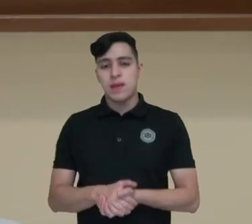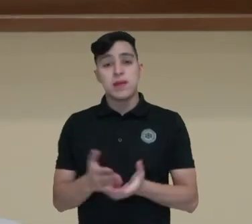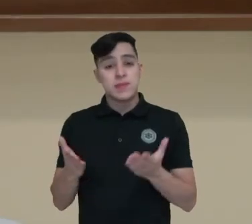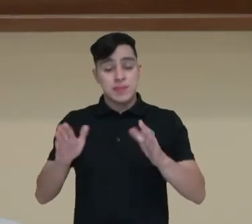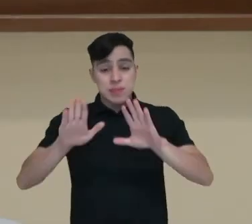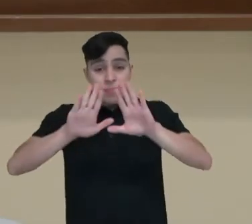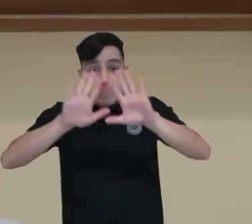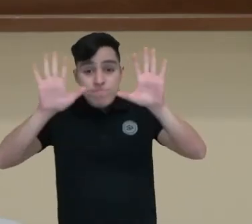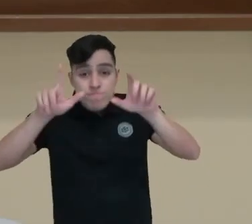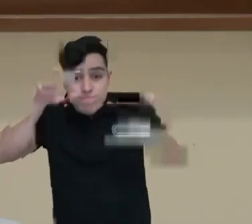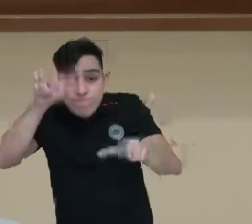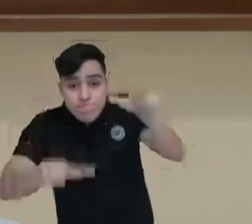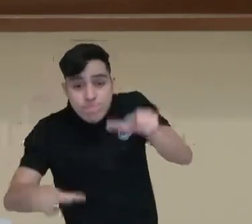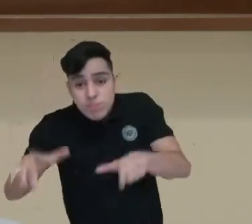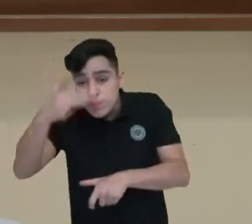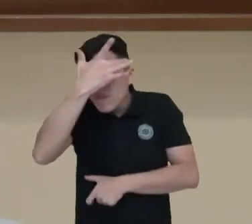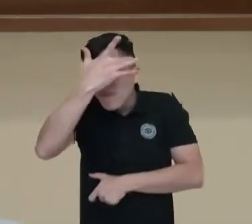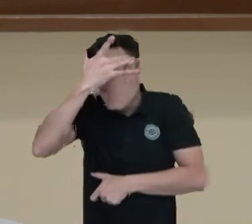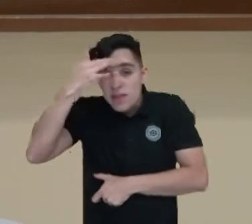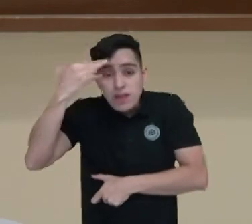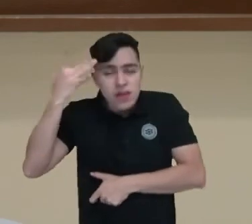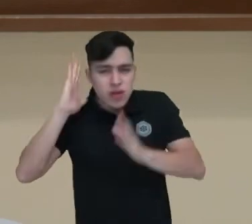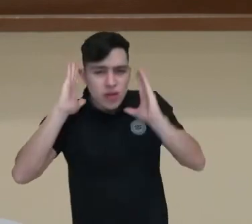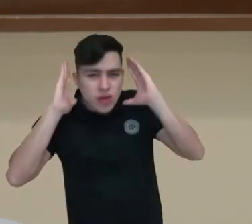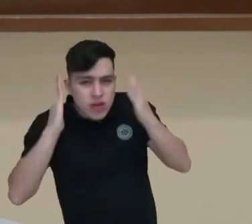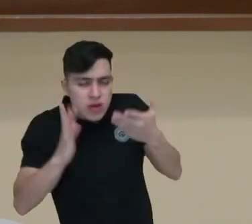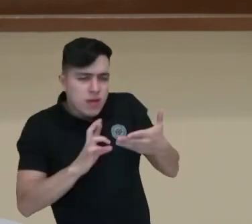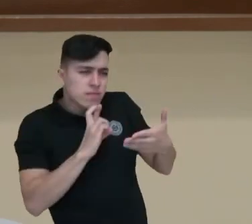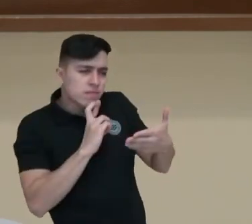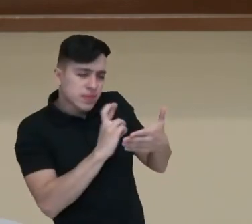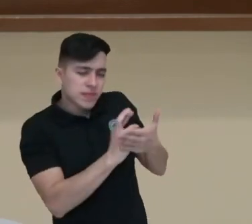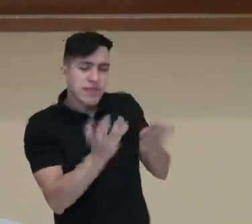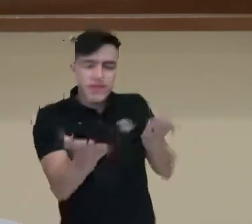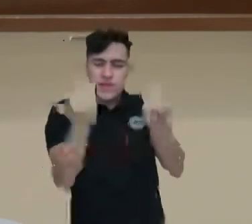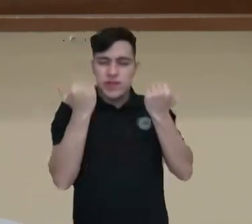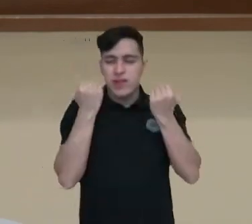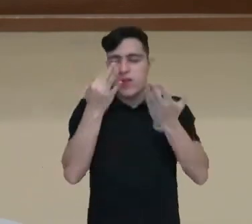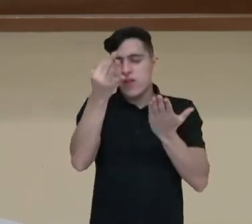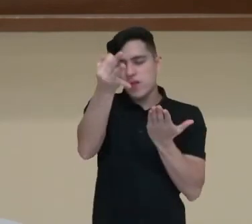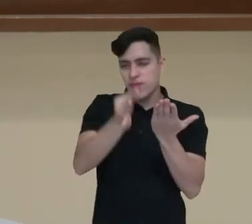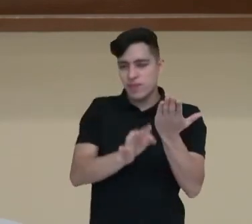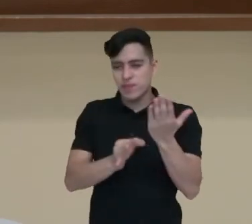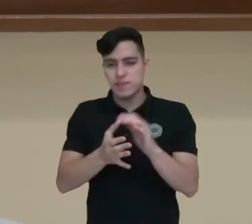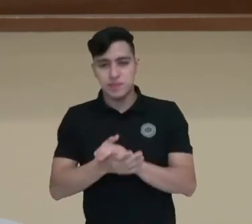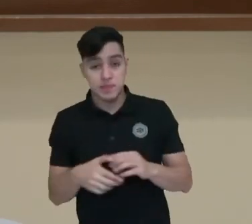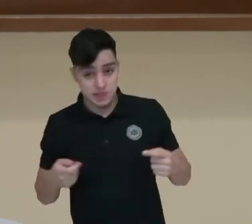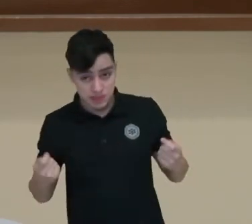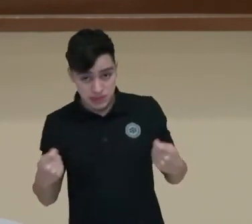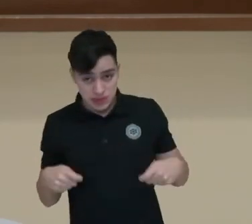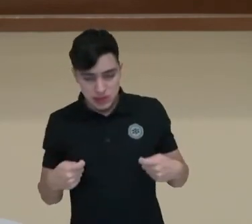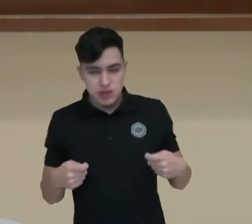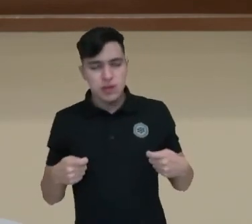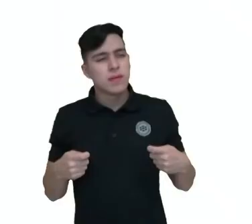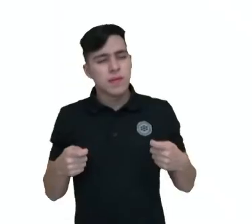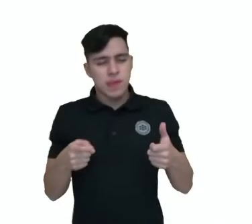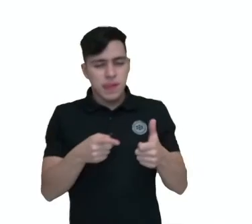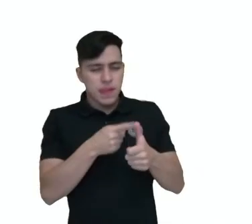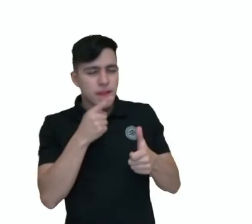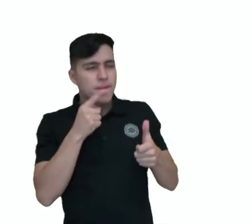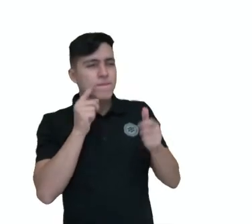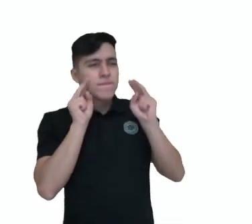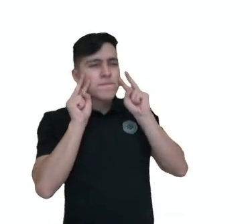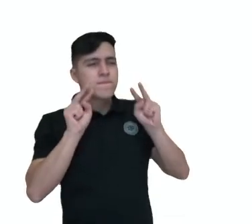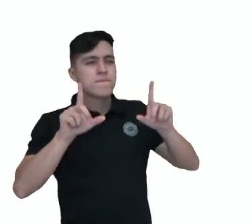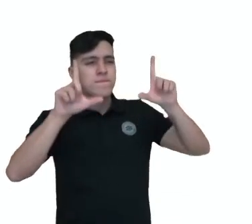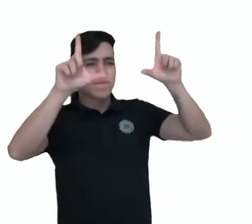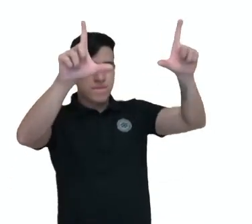E aí, pessoal, resolveram? Vamos lá para a correção? Então, nós precisamos observar, pessoal, a informação que